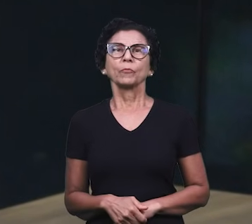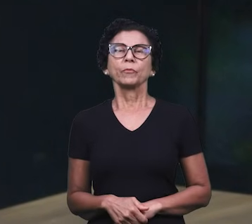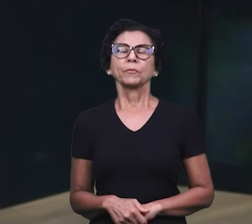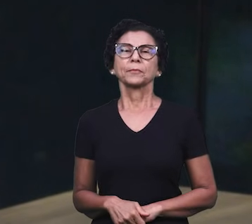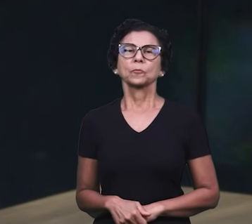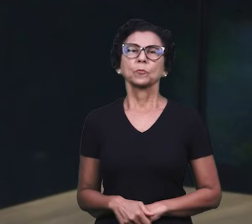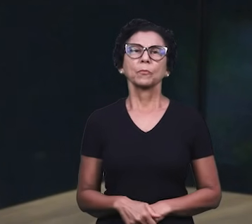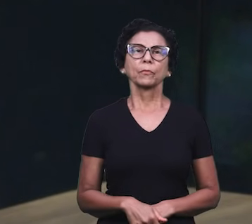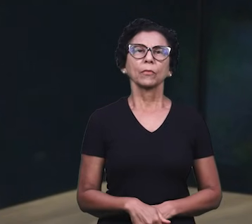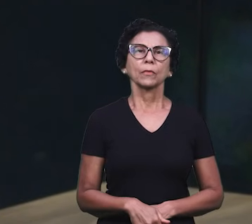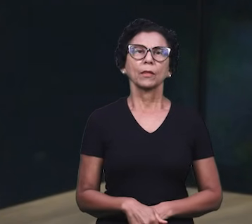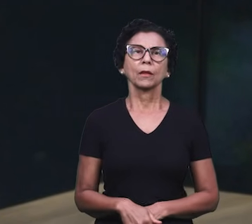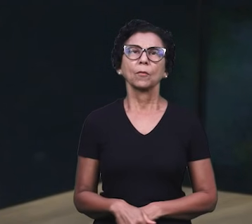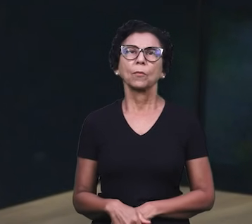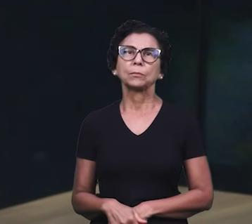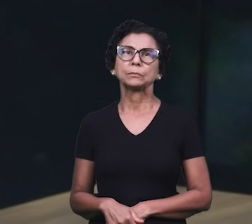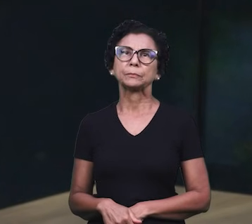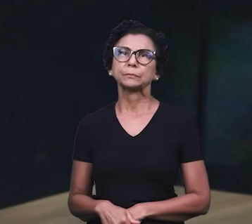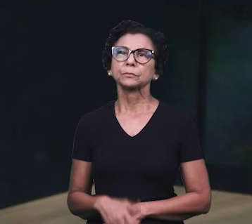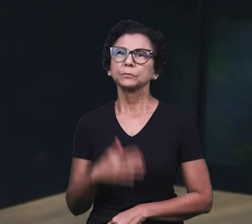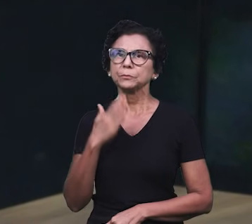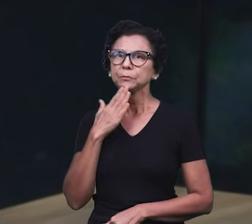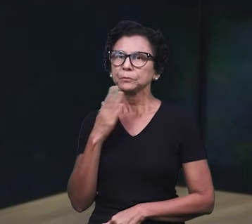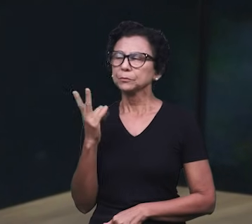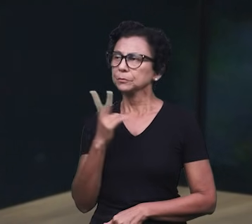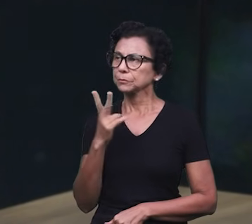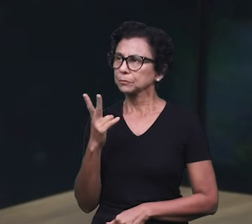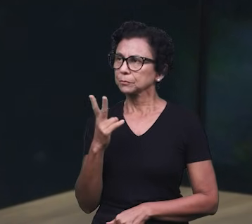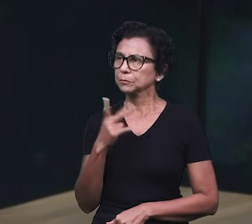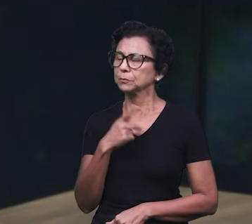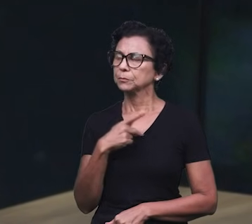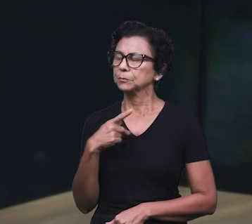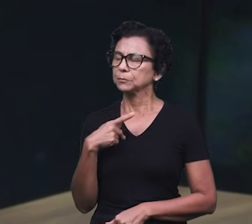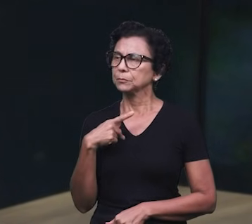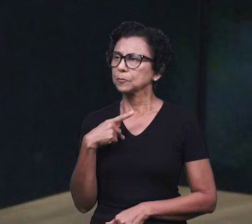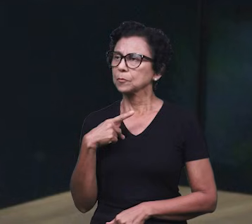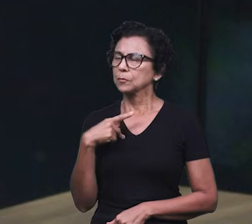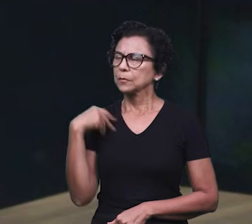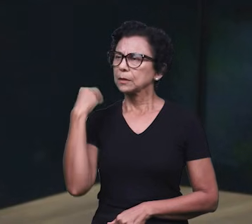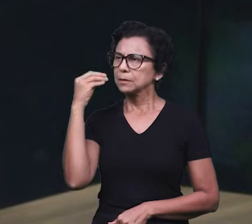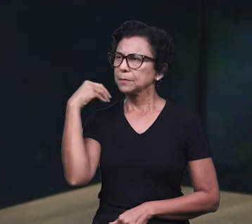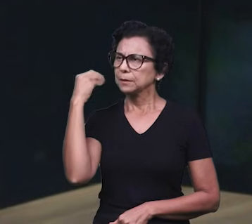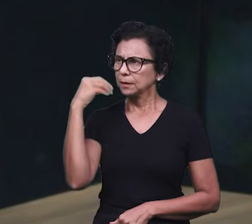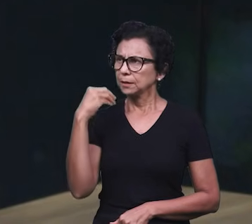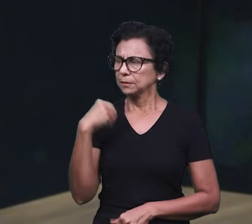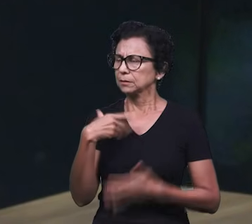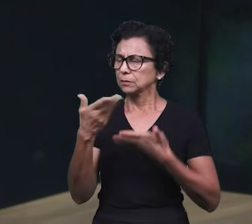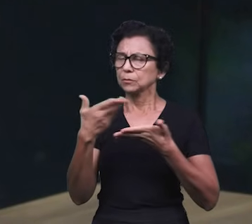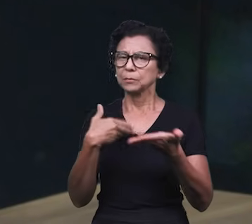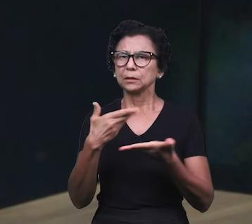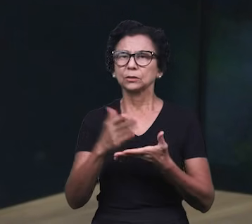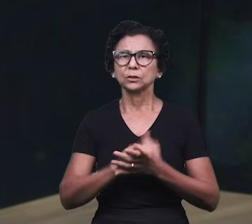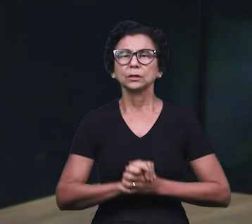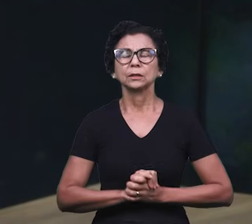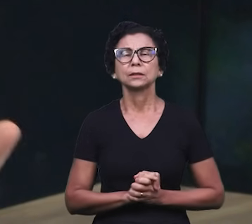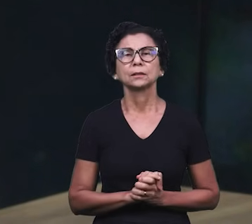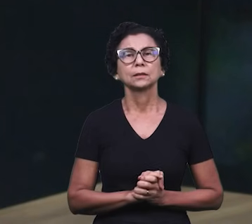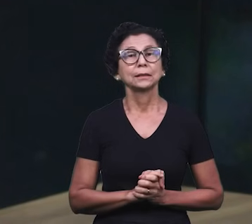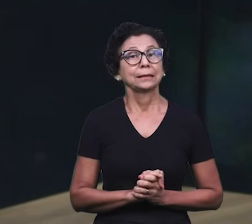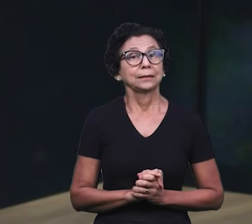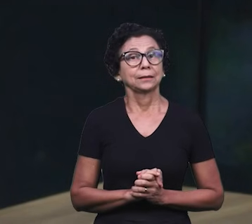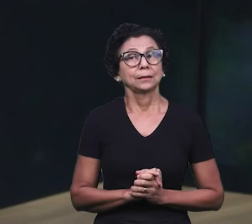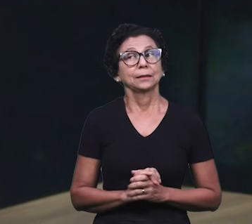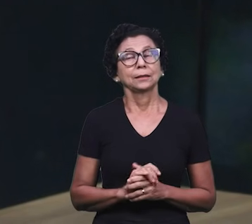pedir aqui aos irmãos, aos pastores, que compartilhem conosco algumas experiências, principalmente em cima do